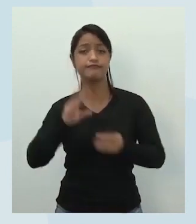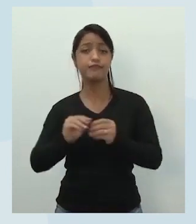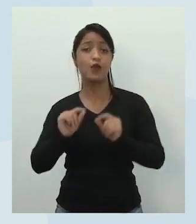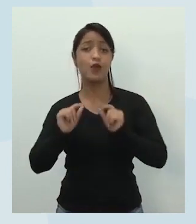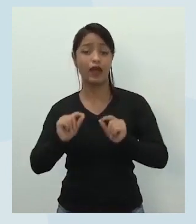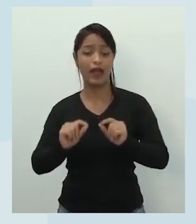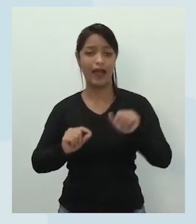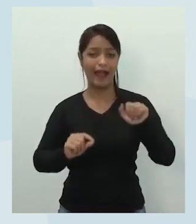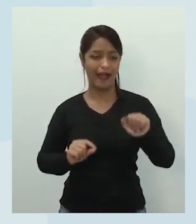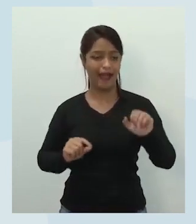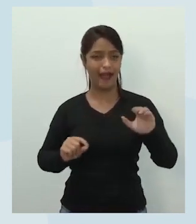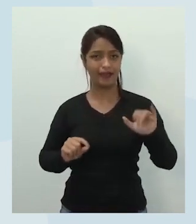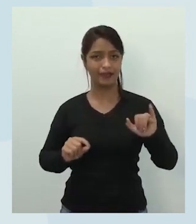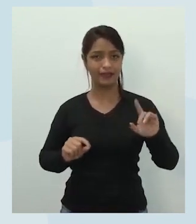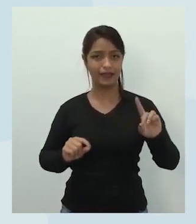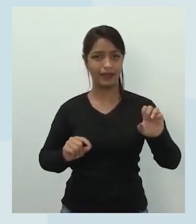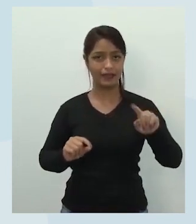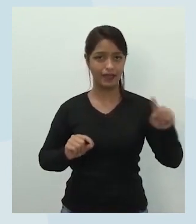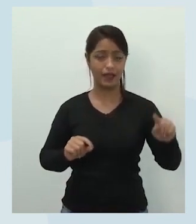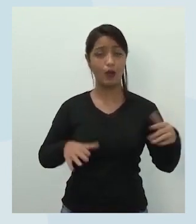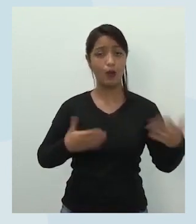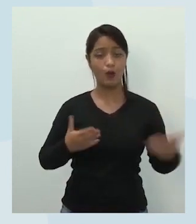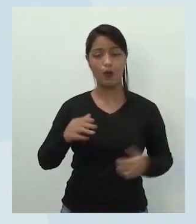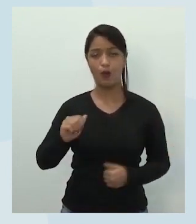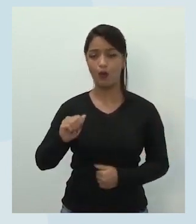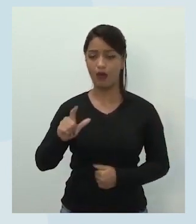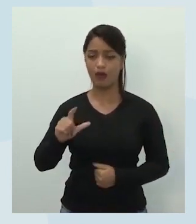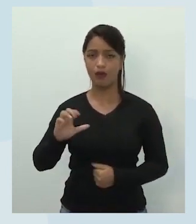e alcalinidade da solução aquosa.